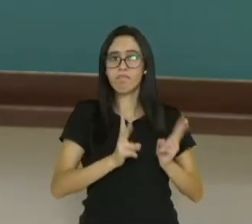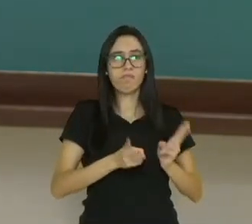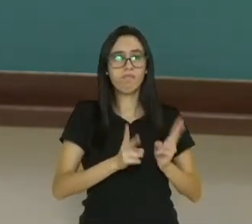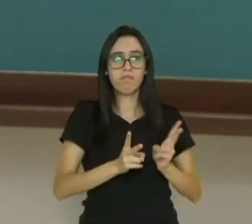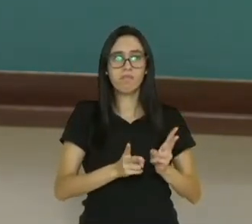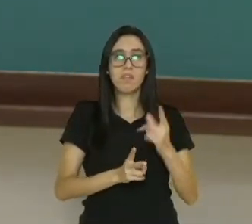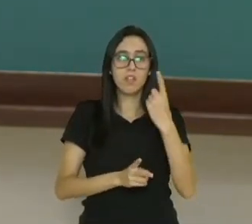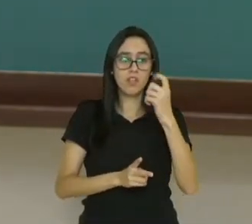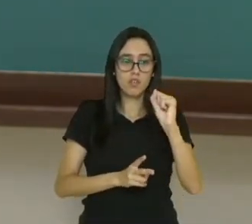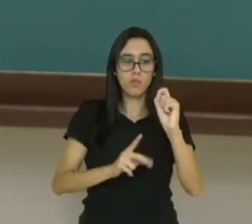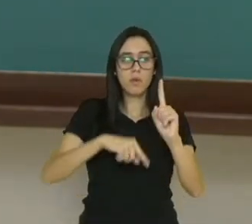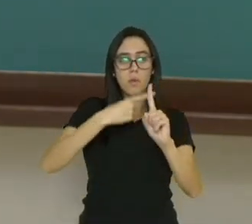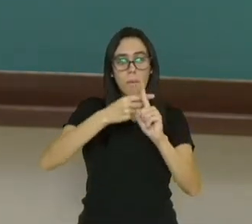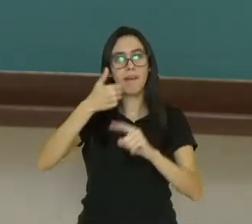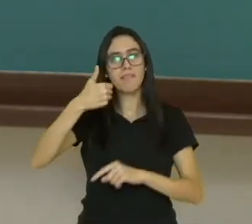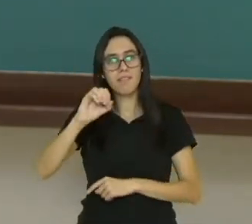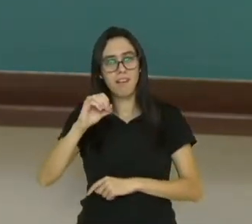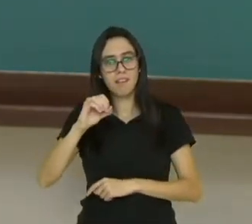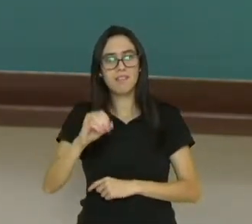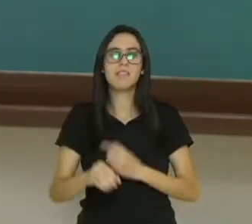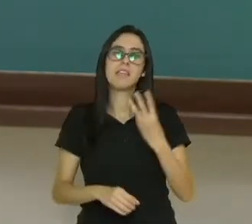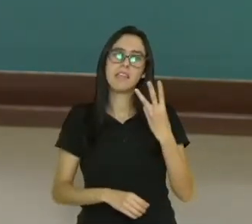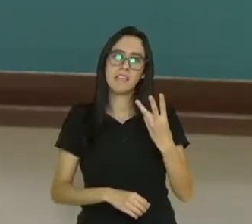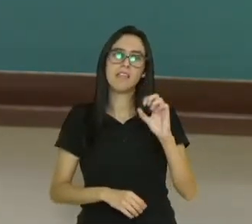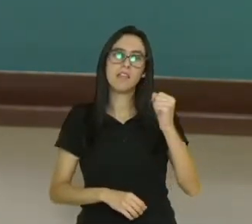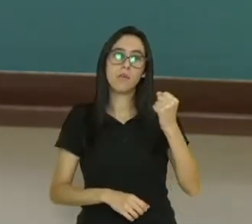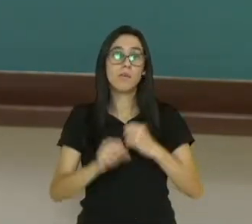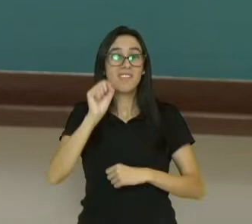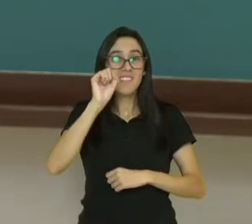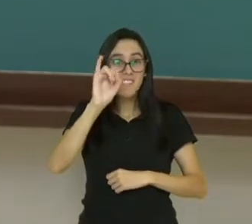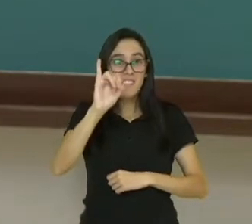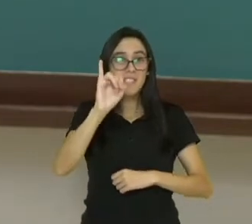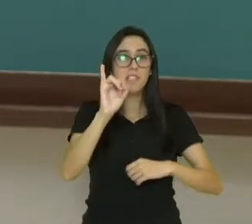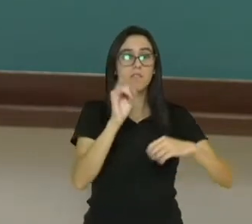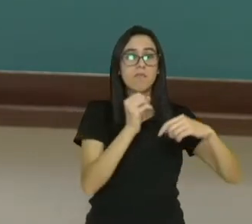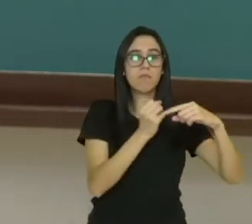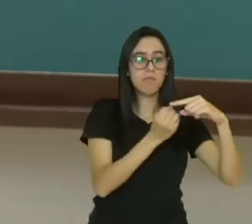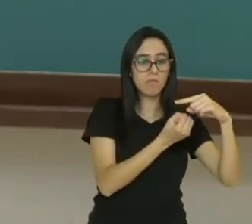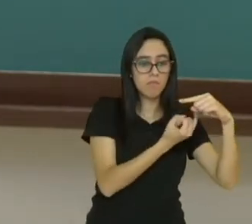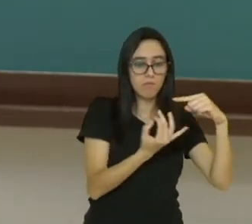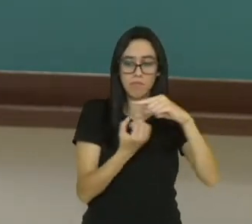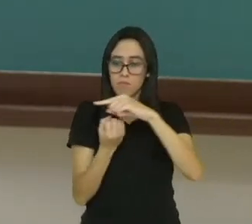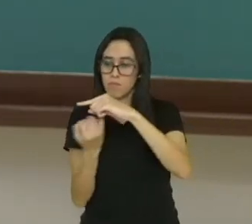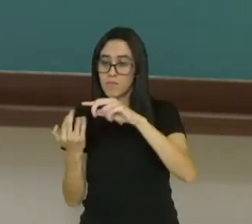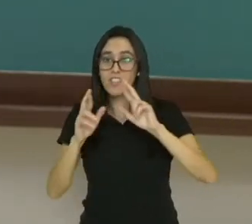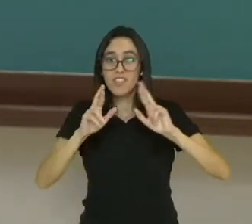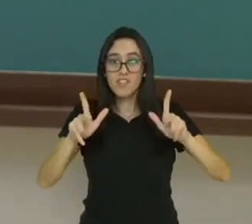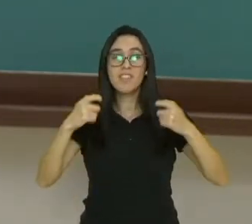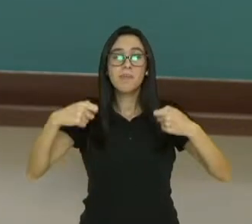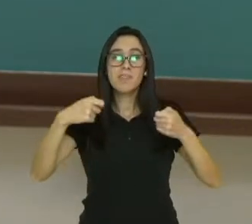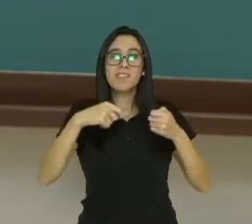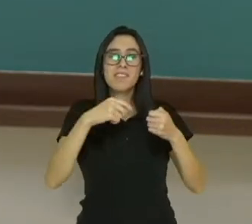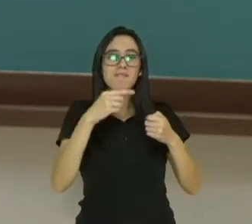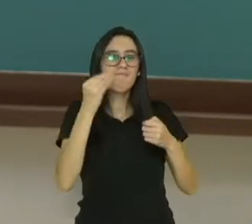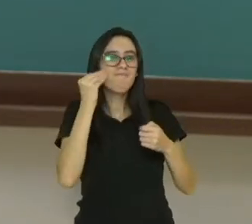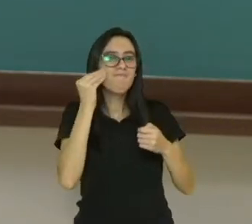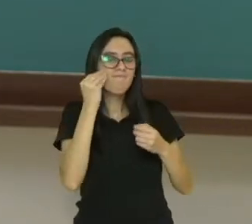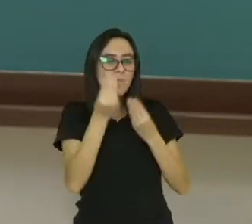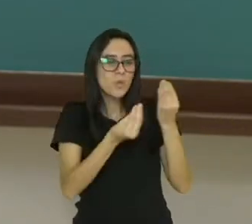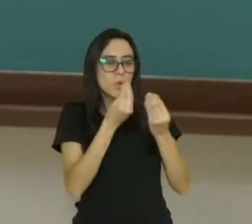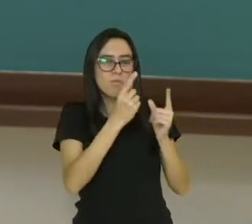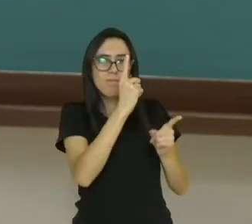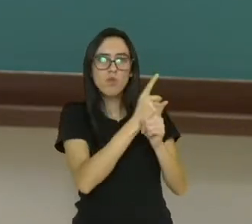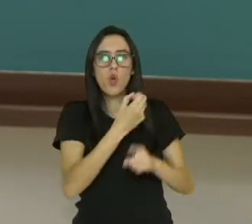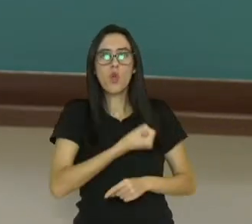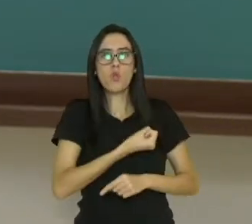aqui, sempre que eu tiver denominador diferente, eu tenho que buscar frações equivalentes. Agora vamos